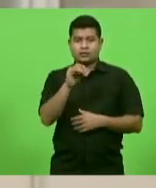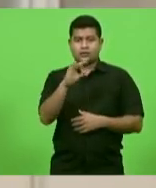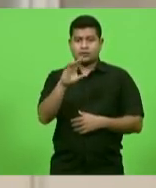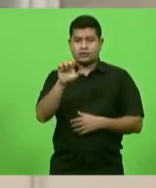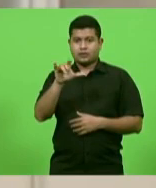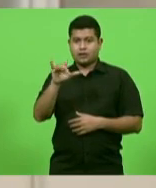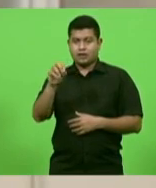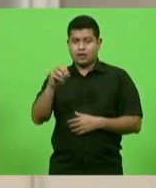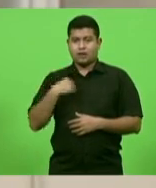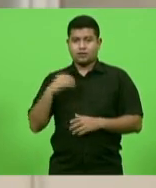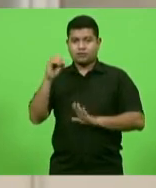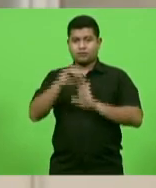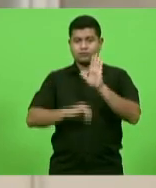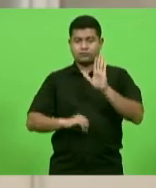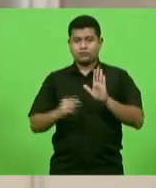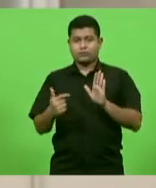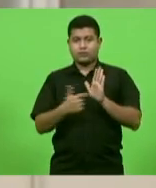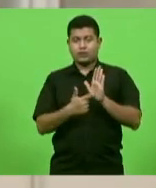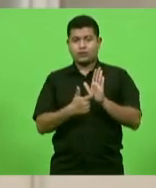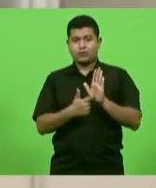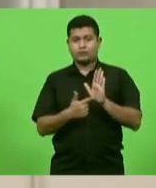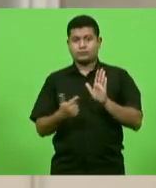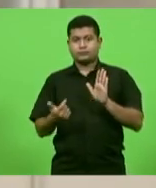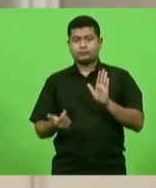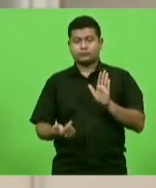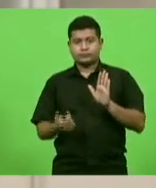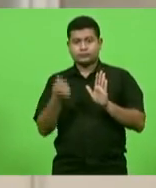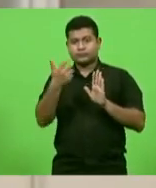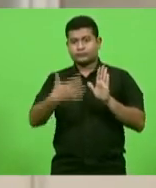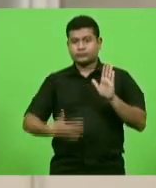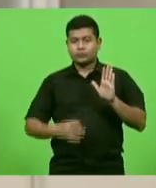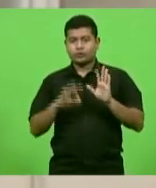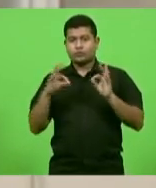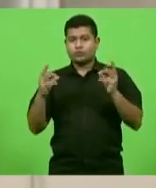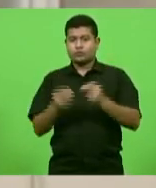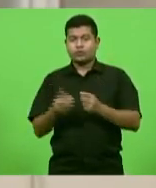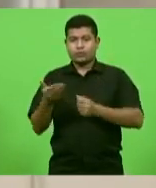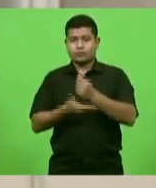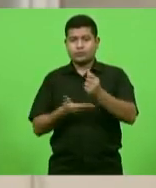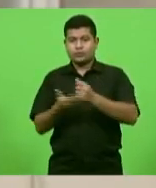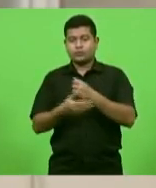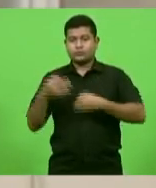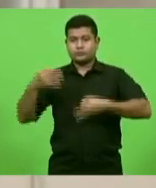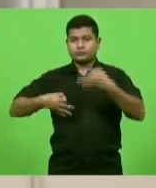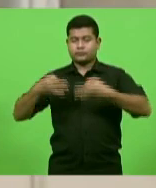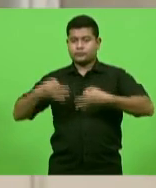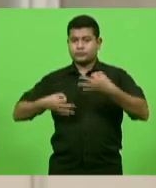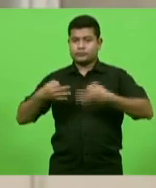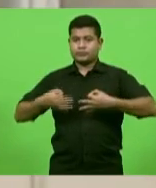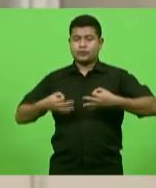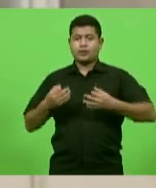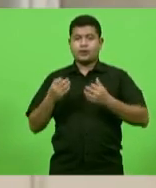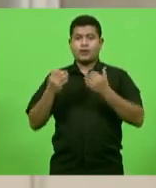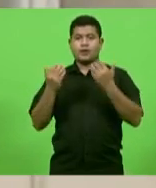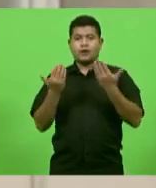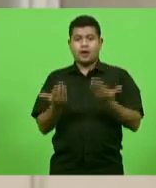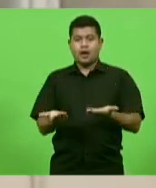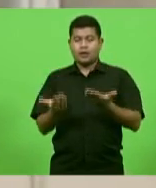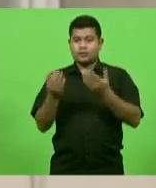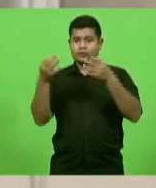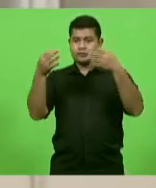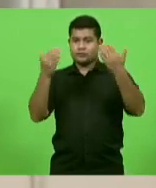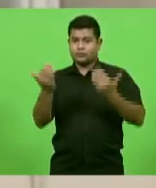meio do Ofício que eu identifico no qual consta toda a fundamentação jurídica acerca do parecer